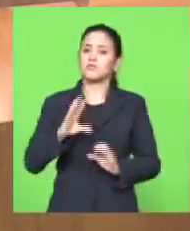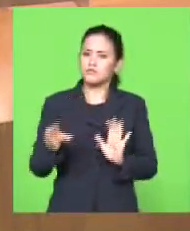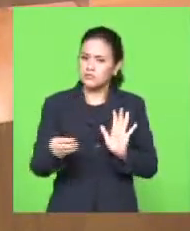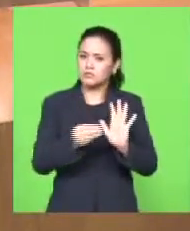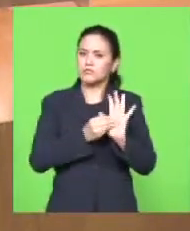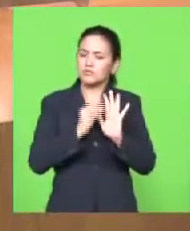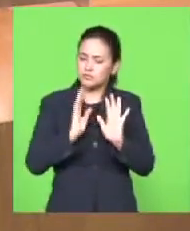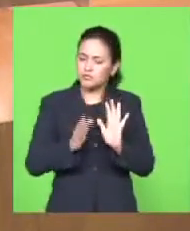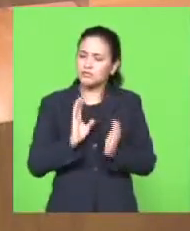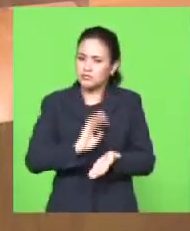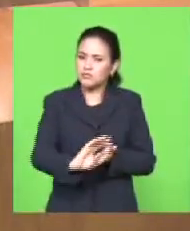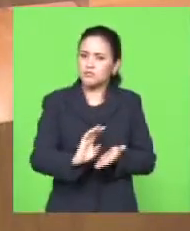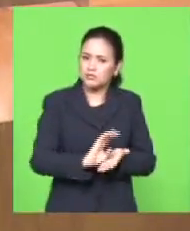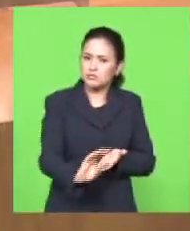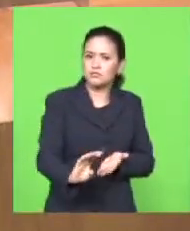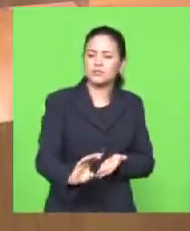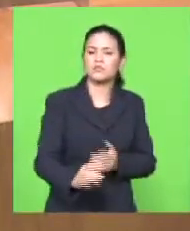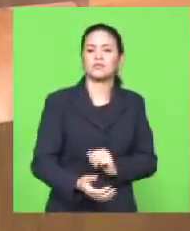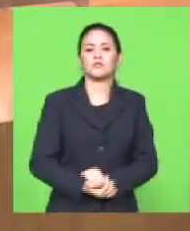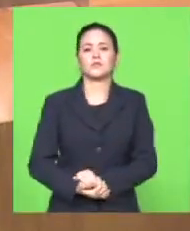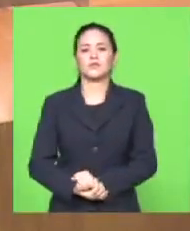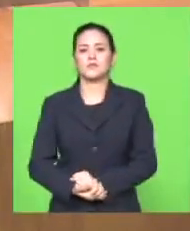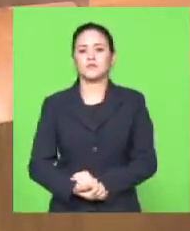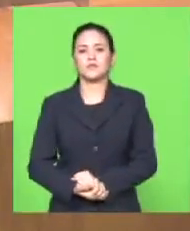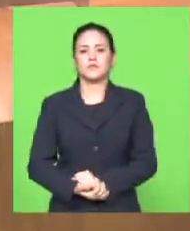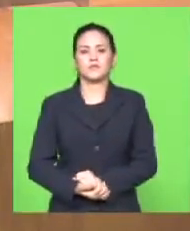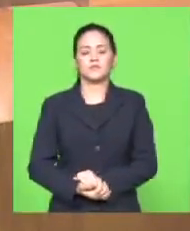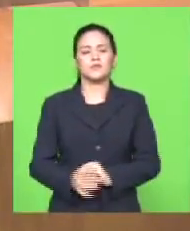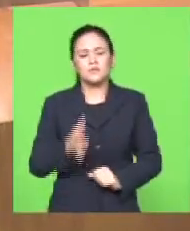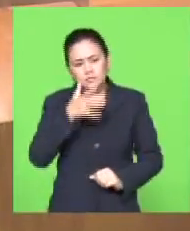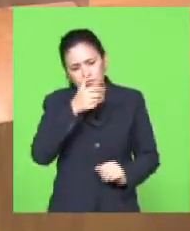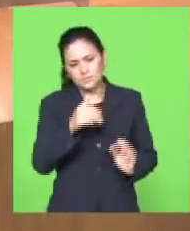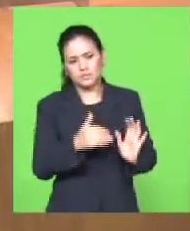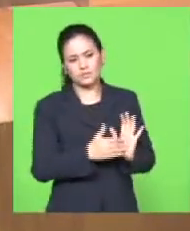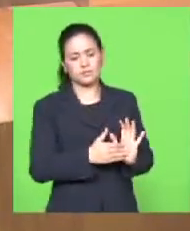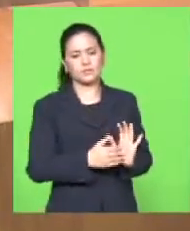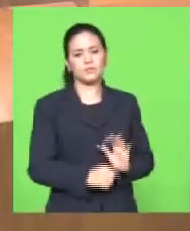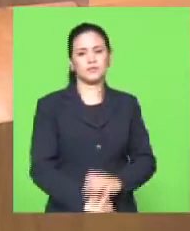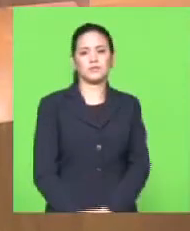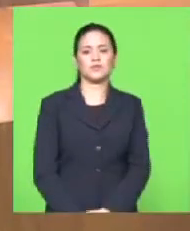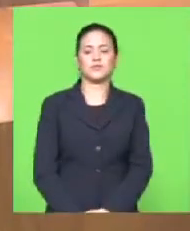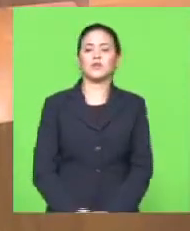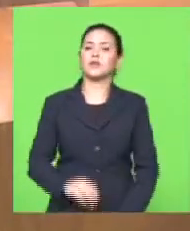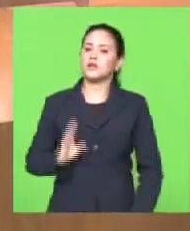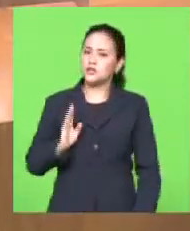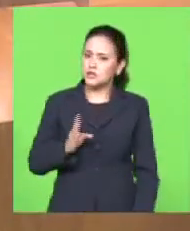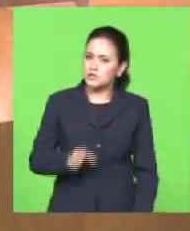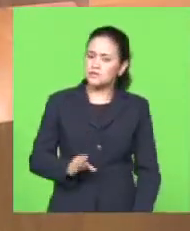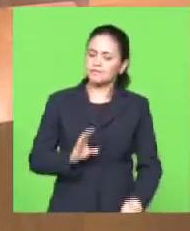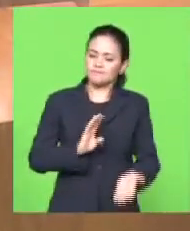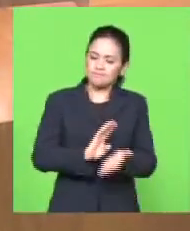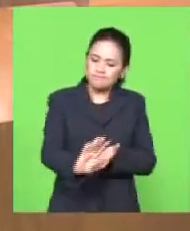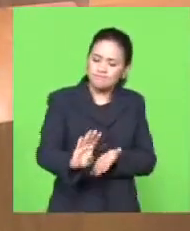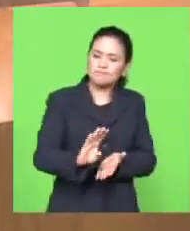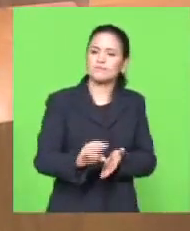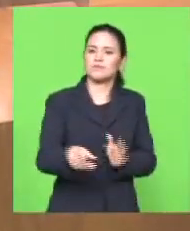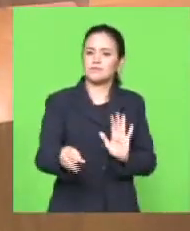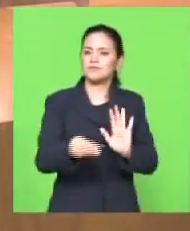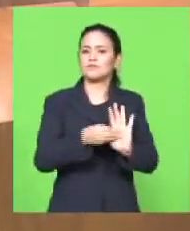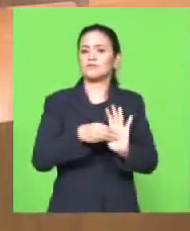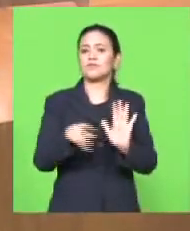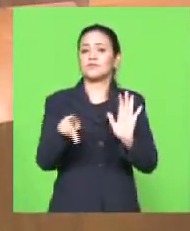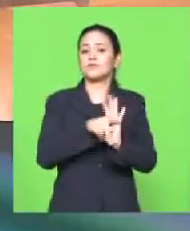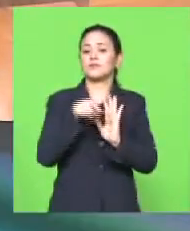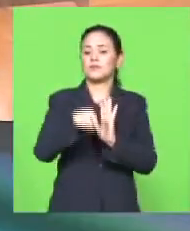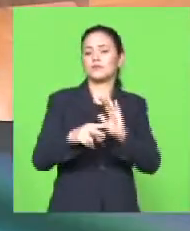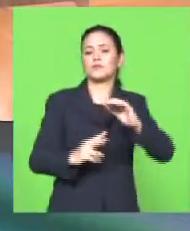Falcão, mas, encerrando, senhor presidente, mas já coloquei para, especialmente para essa ponte, para